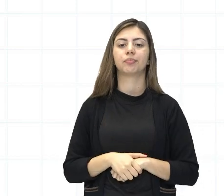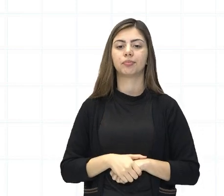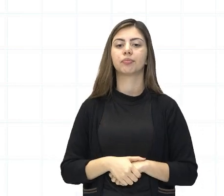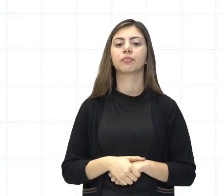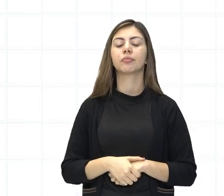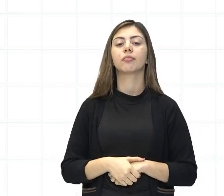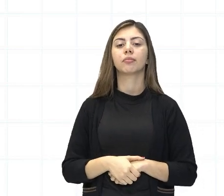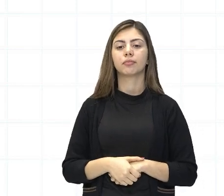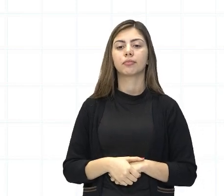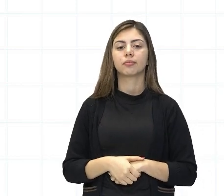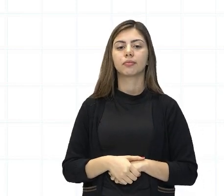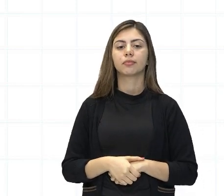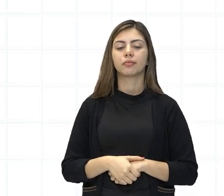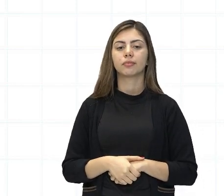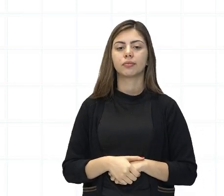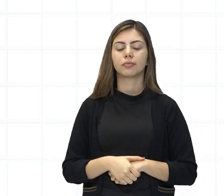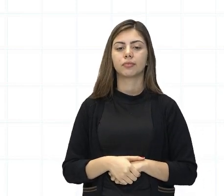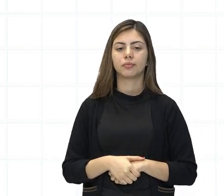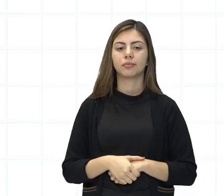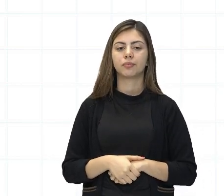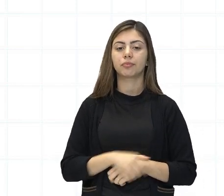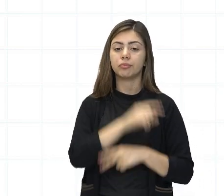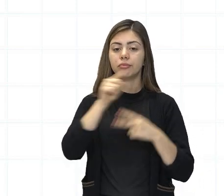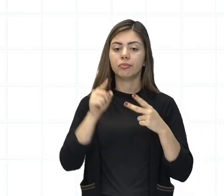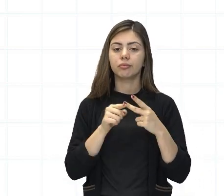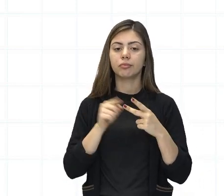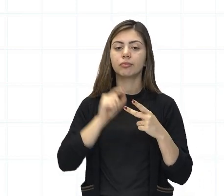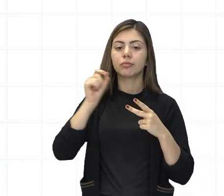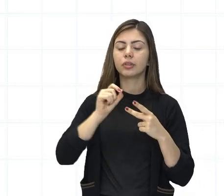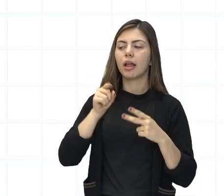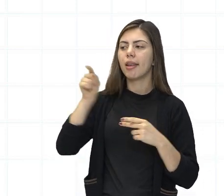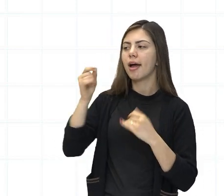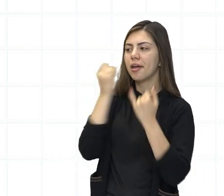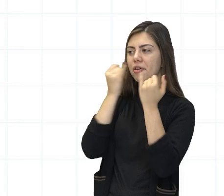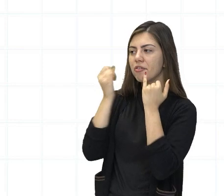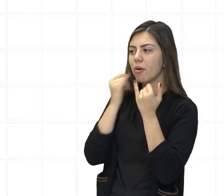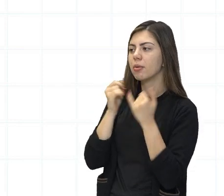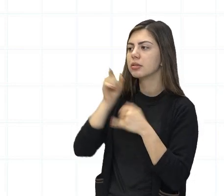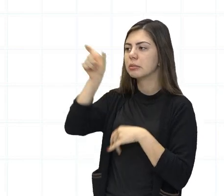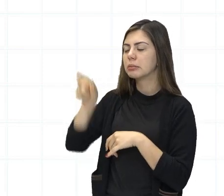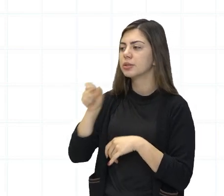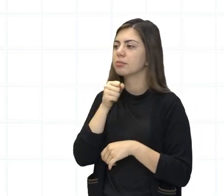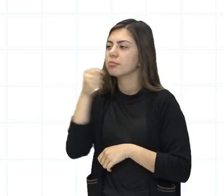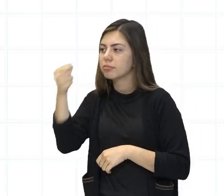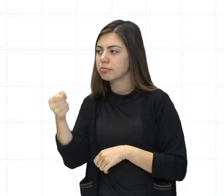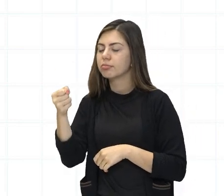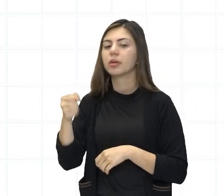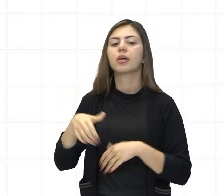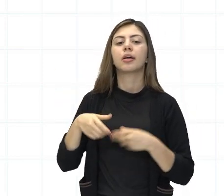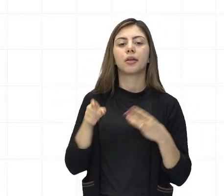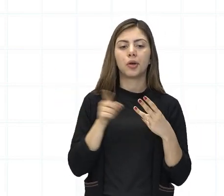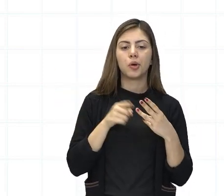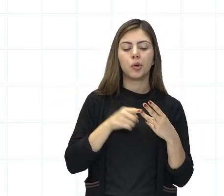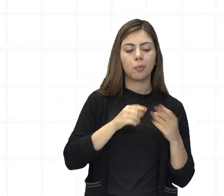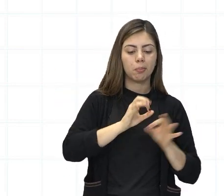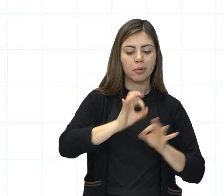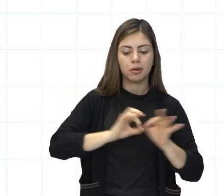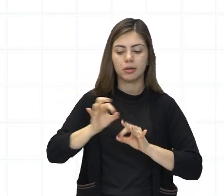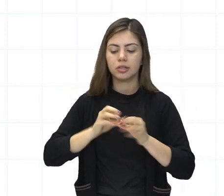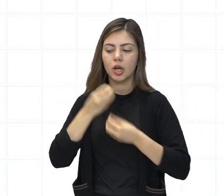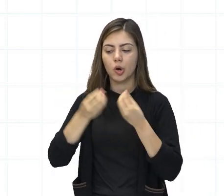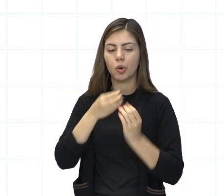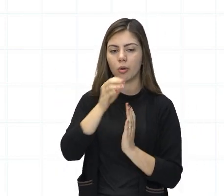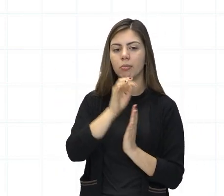Definição, elementos constitutivos, contextos e objetivos. Informações sobre o entrevistado, roteiro,